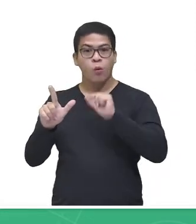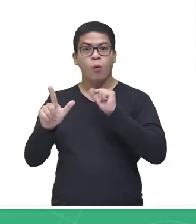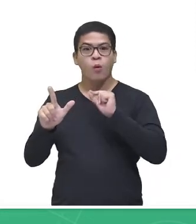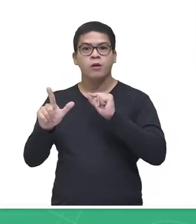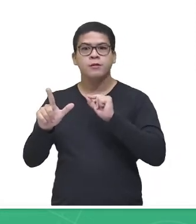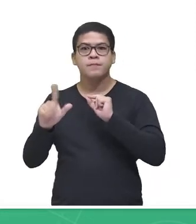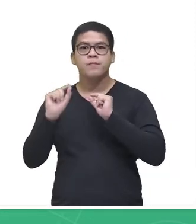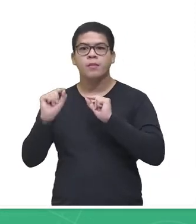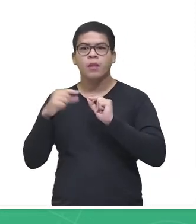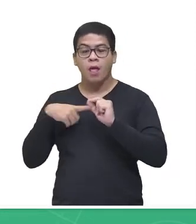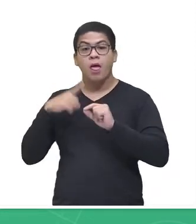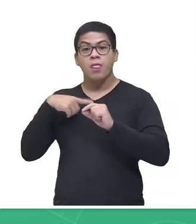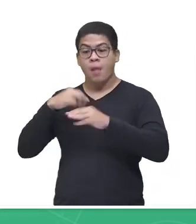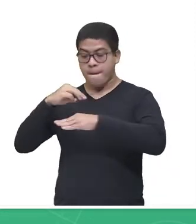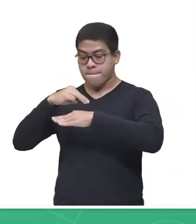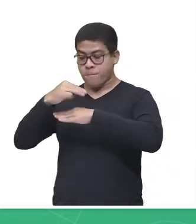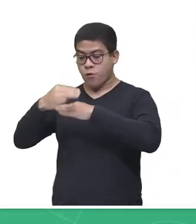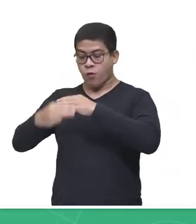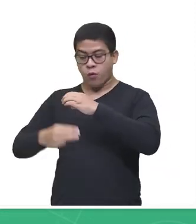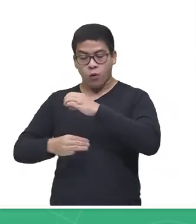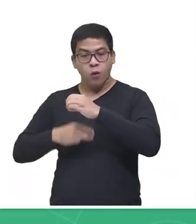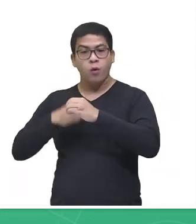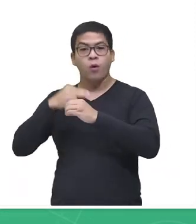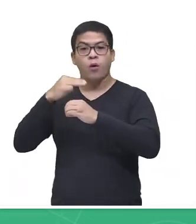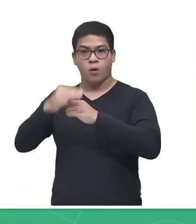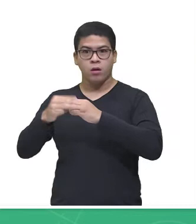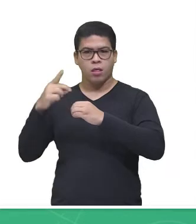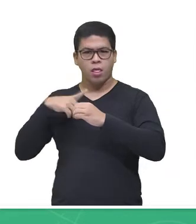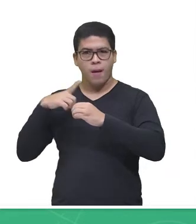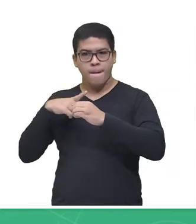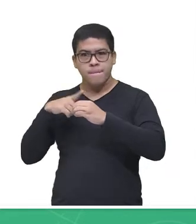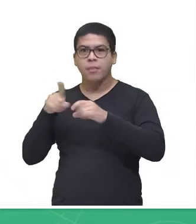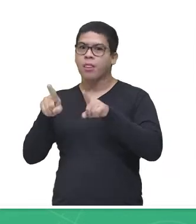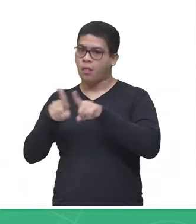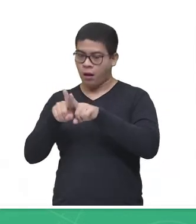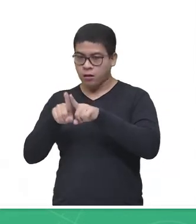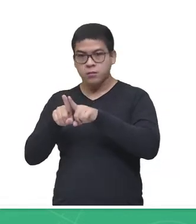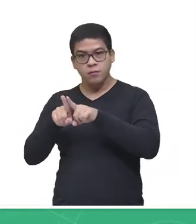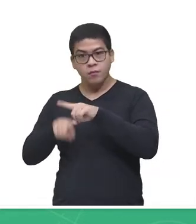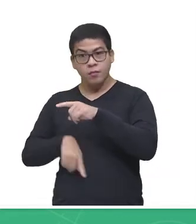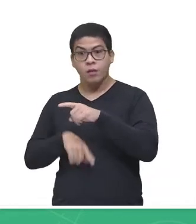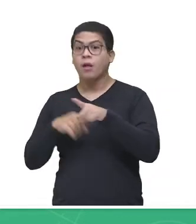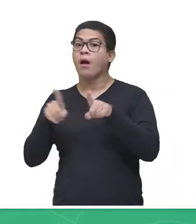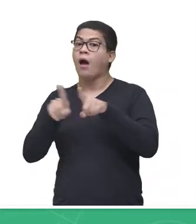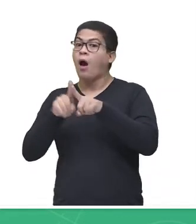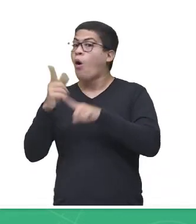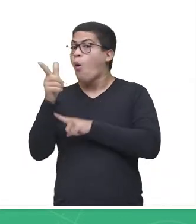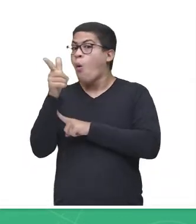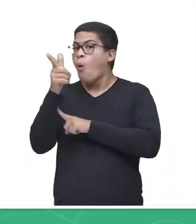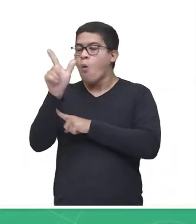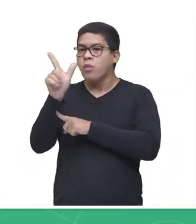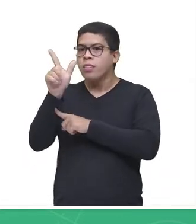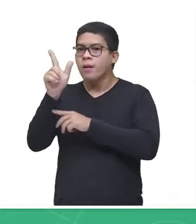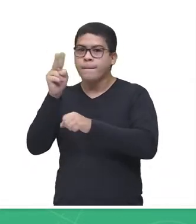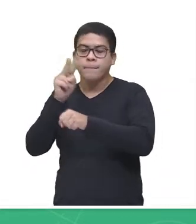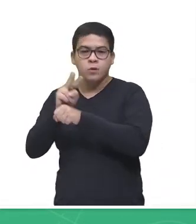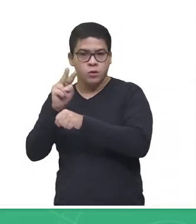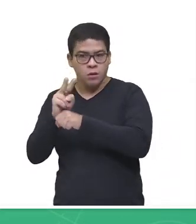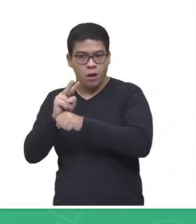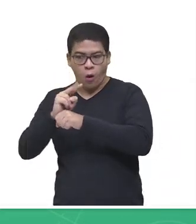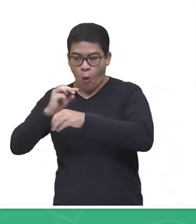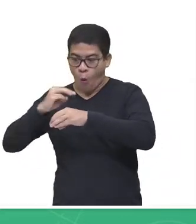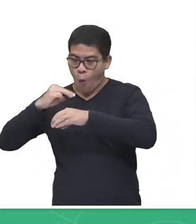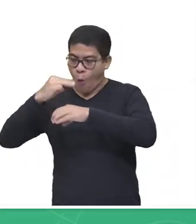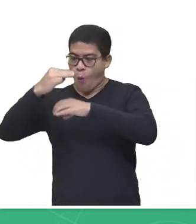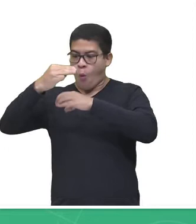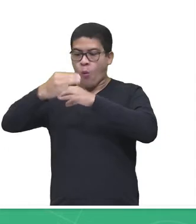mas ela também tem a parede celular, que vai conferir ali uma proteção extra para aquela